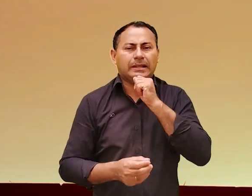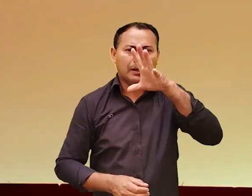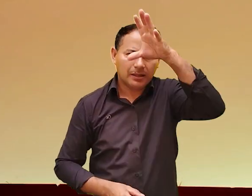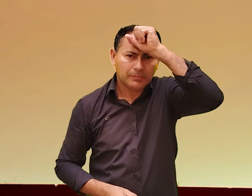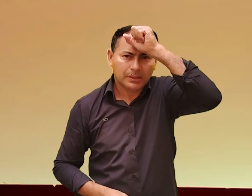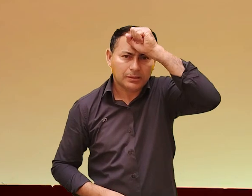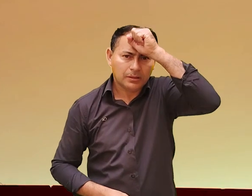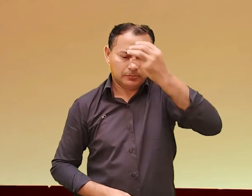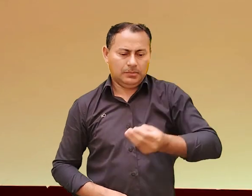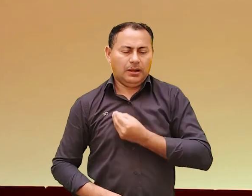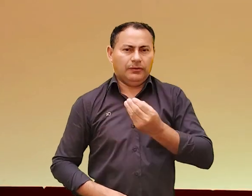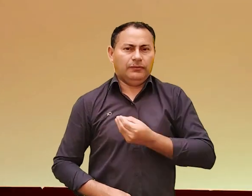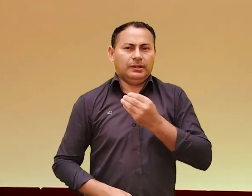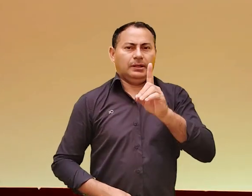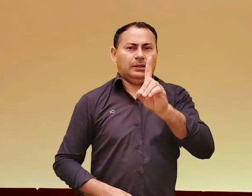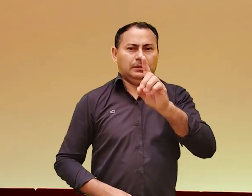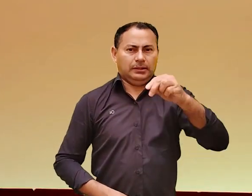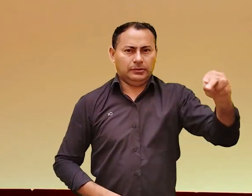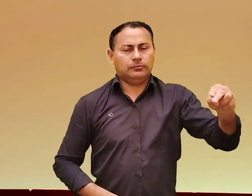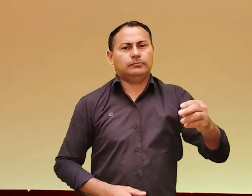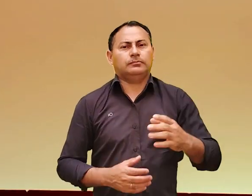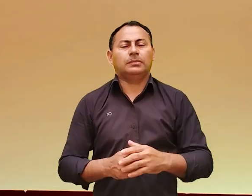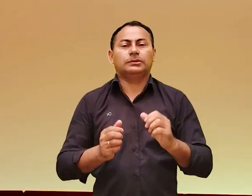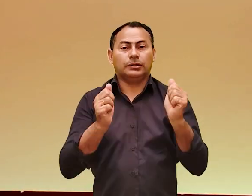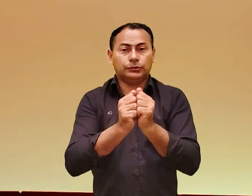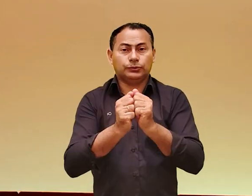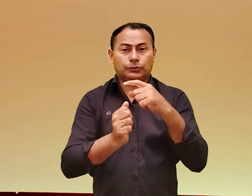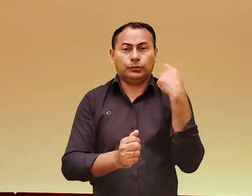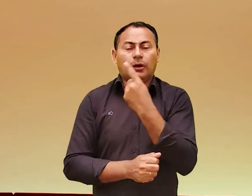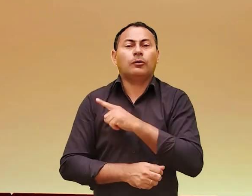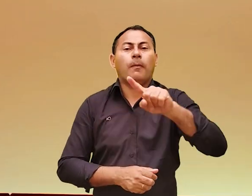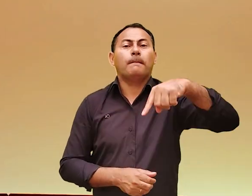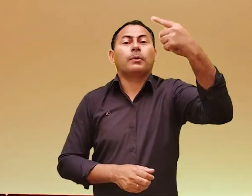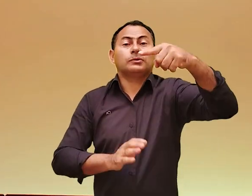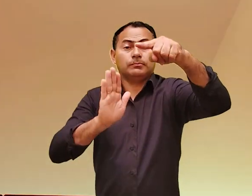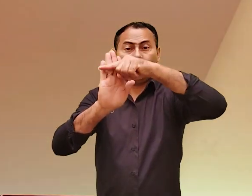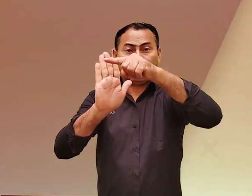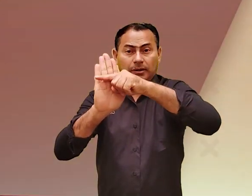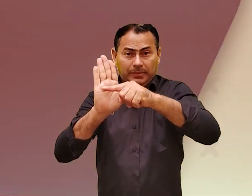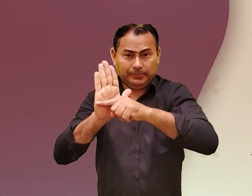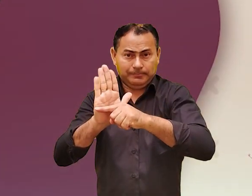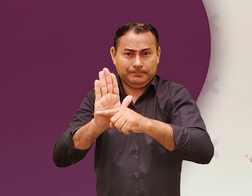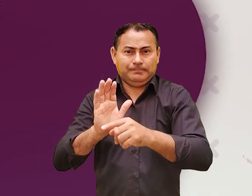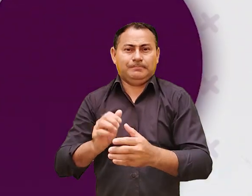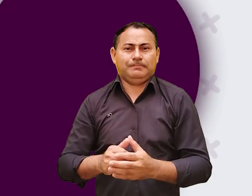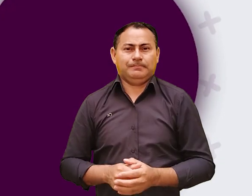que aprender com a vida de Daniel. Então, esteja conosco no próximo programa.